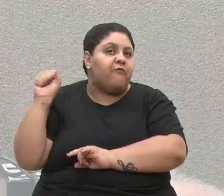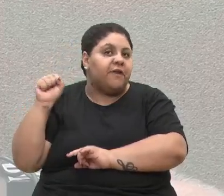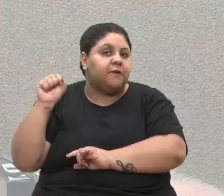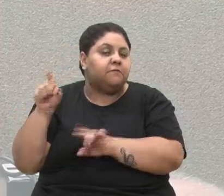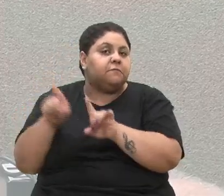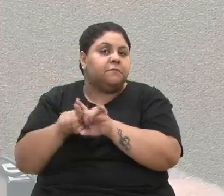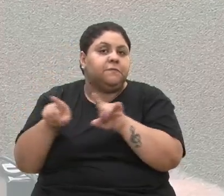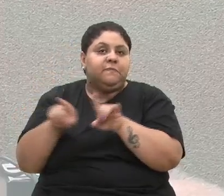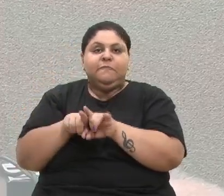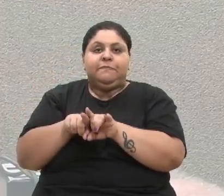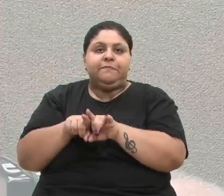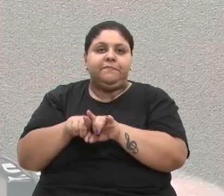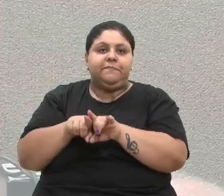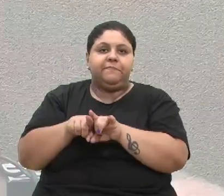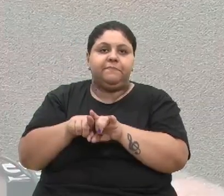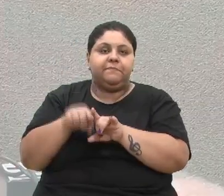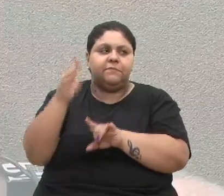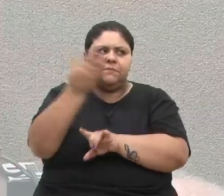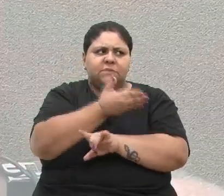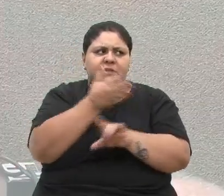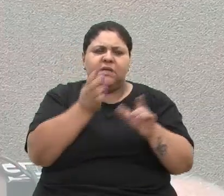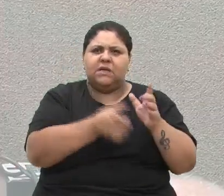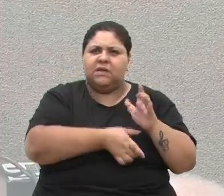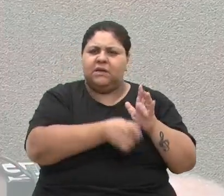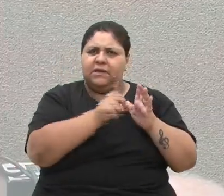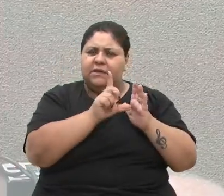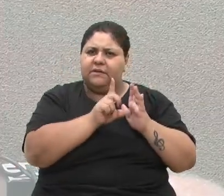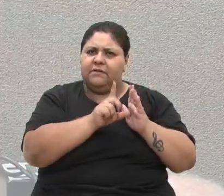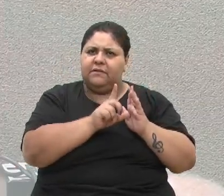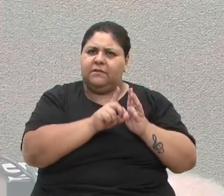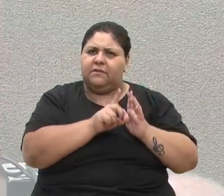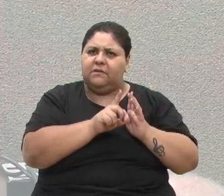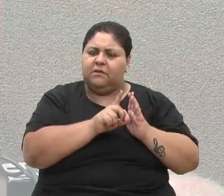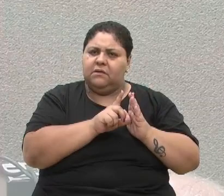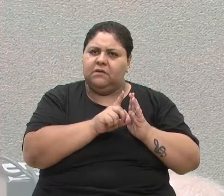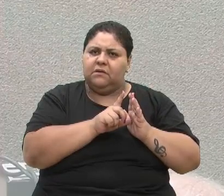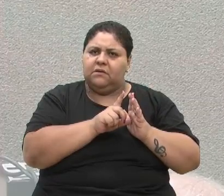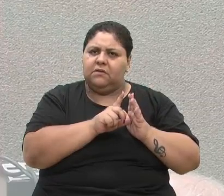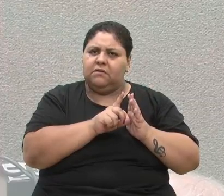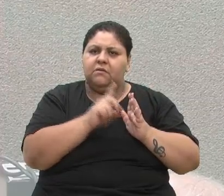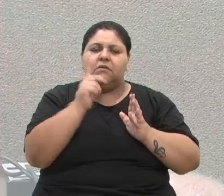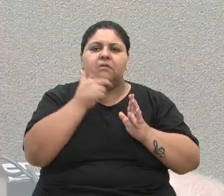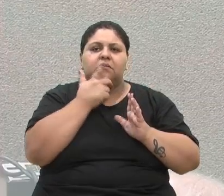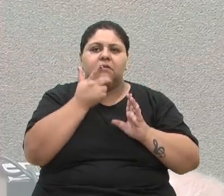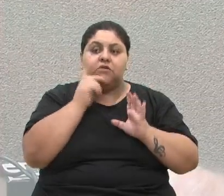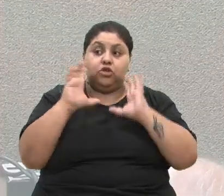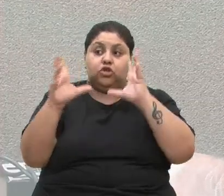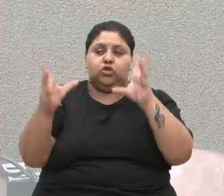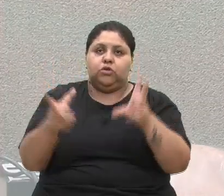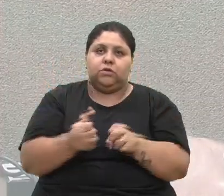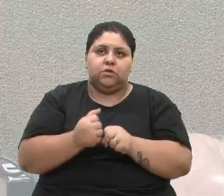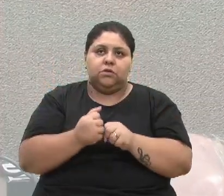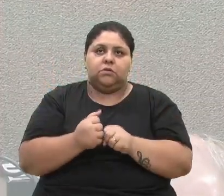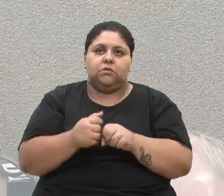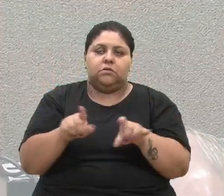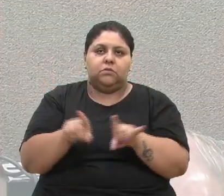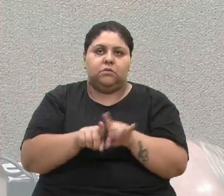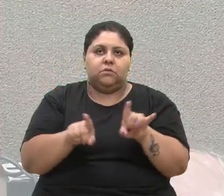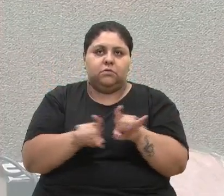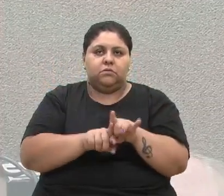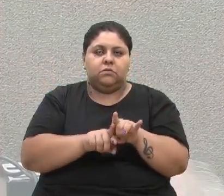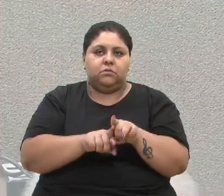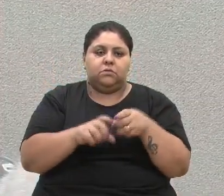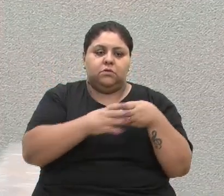também os colegas, e antes na manifestação de todos, manifestei também sobre o